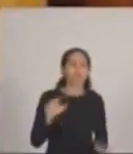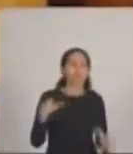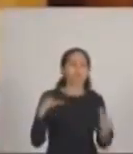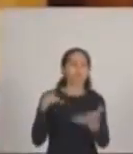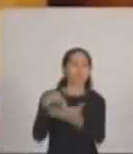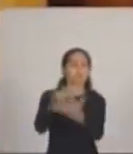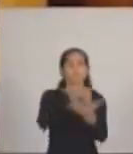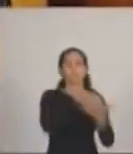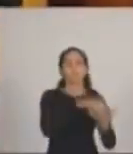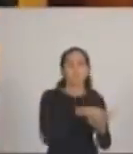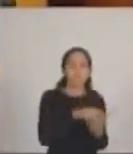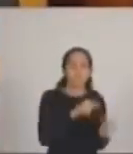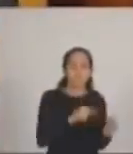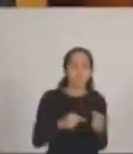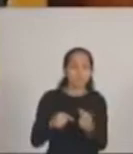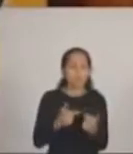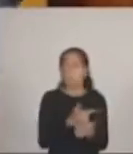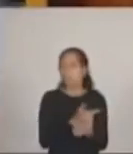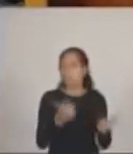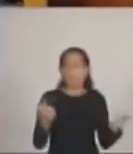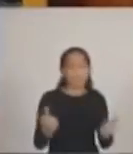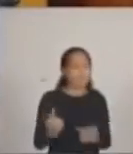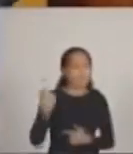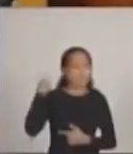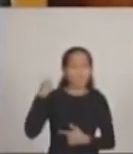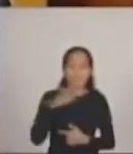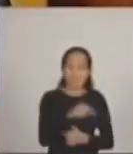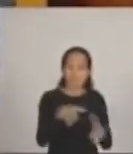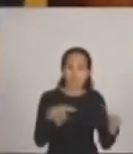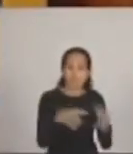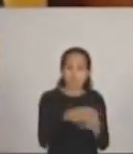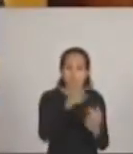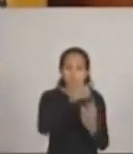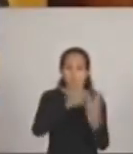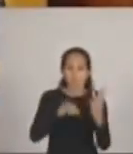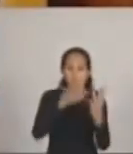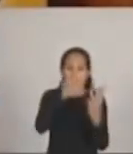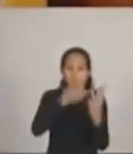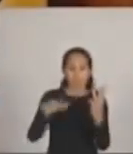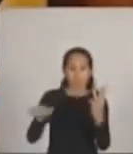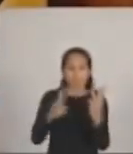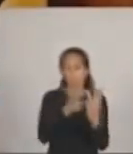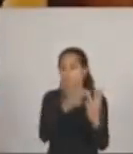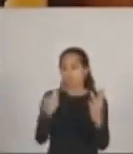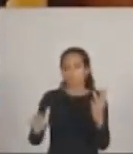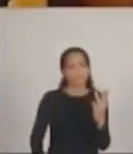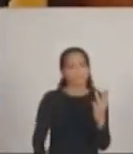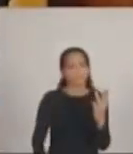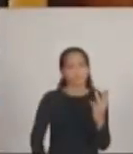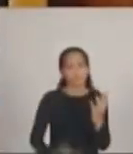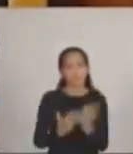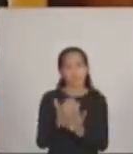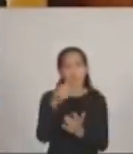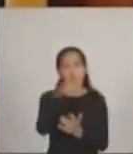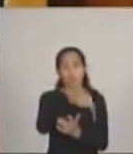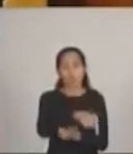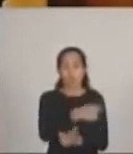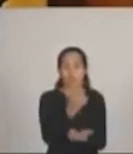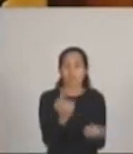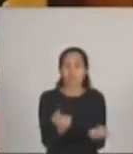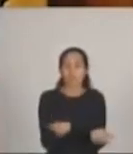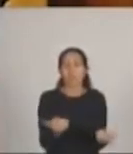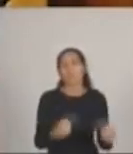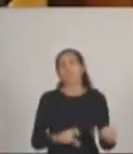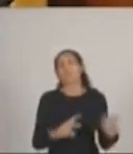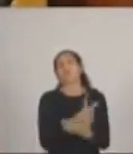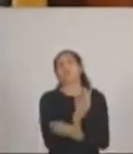ou extintas, isso não houve por parte dessa comissão. Então já começa a ferir o projeto de lei 234